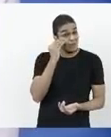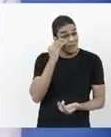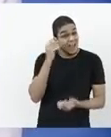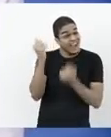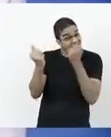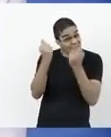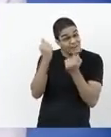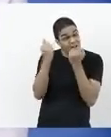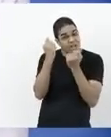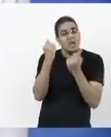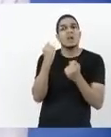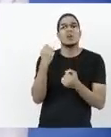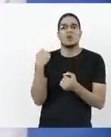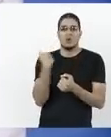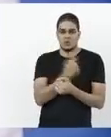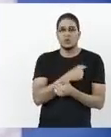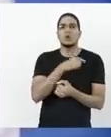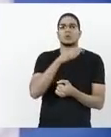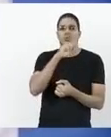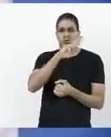site tem o nosso programa de governo,